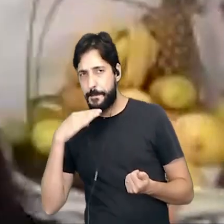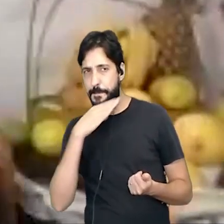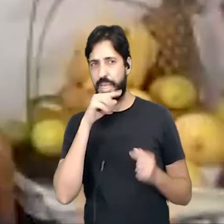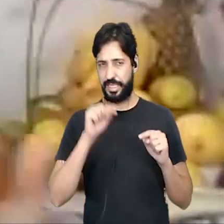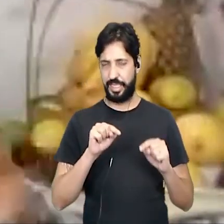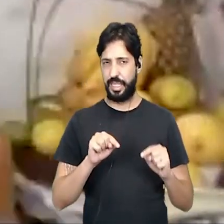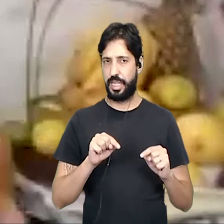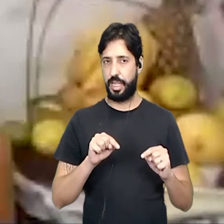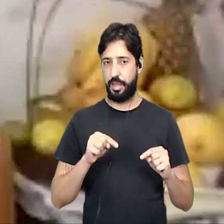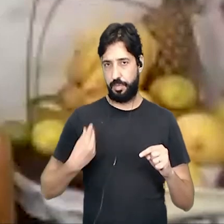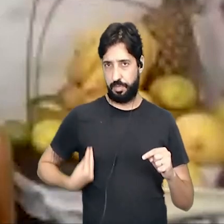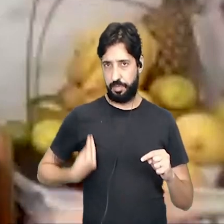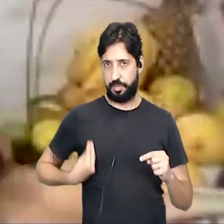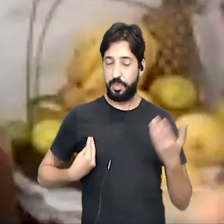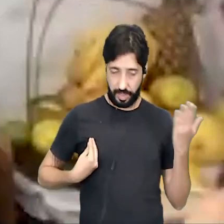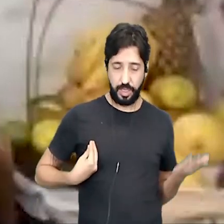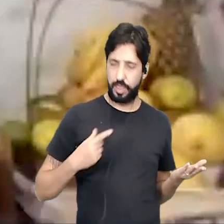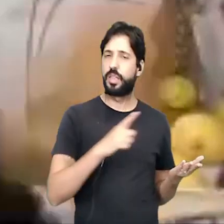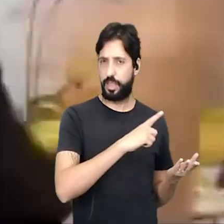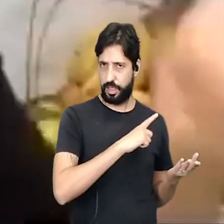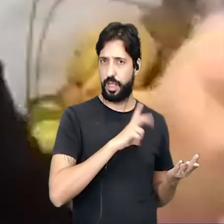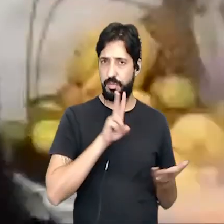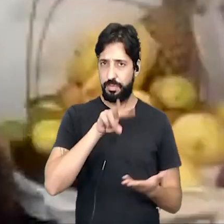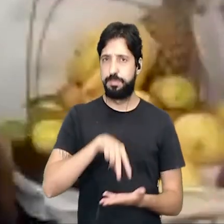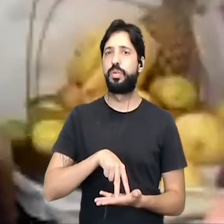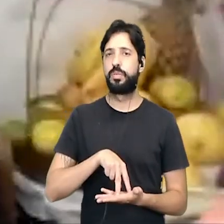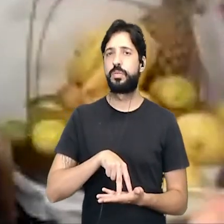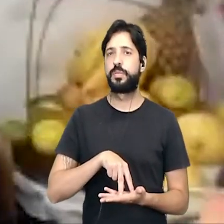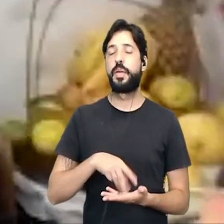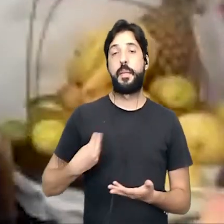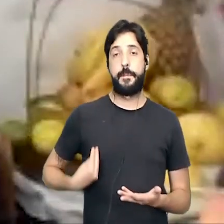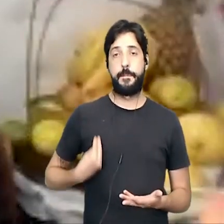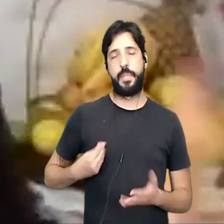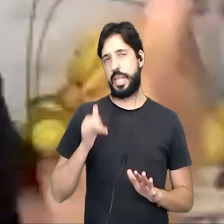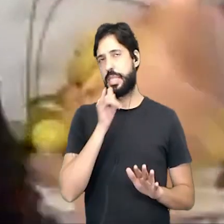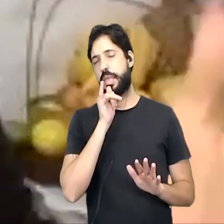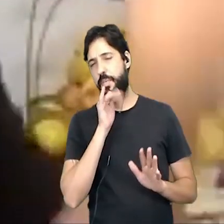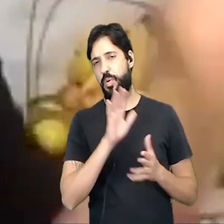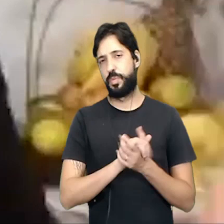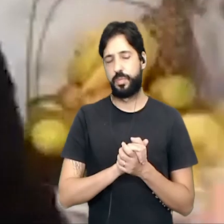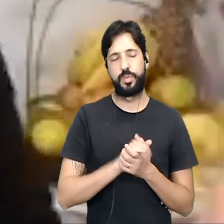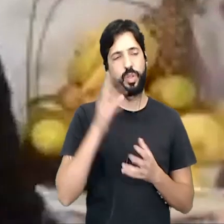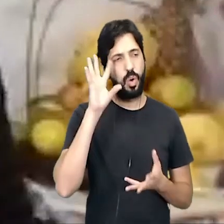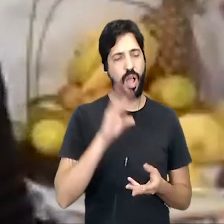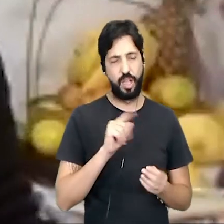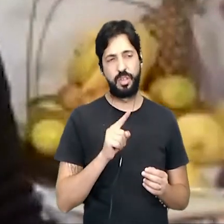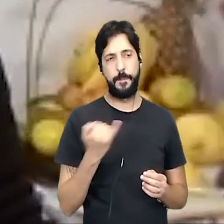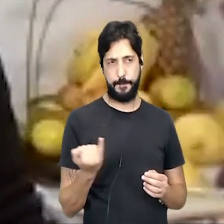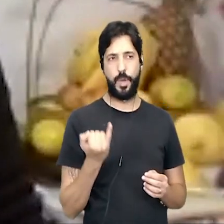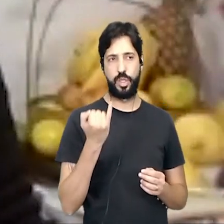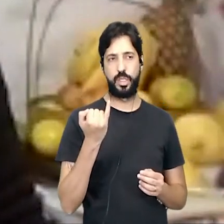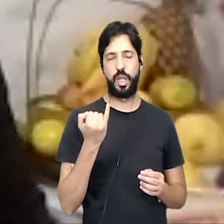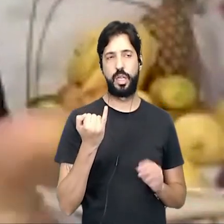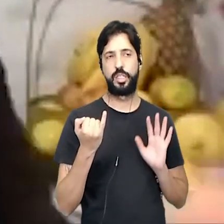relação dramatúrgica que, para mim, pelo menos, está ali, está na presença do Ailton ali, né? Na presença do Ailton, por exemplo,